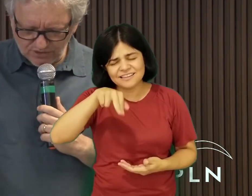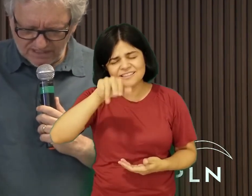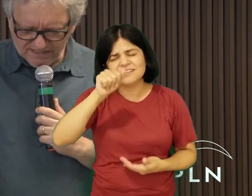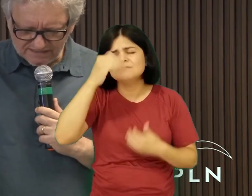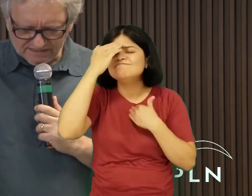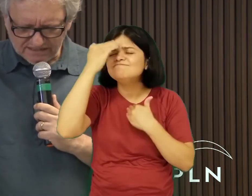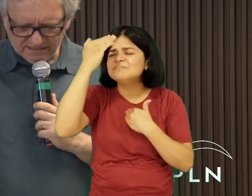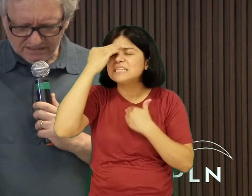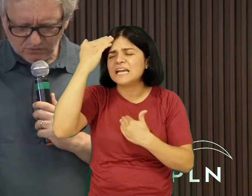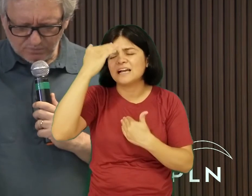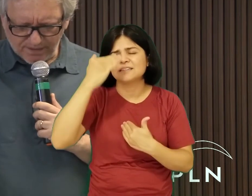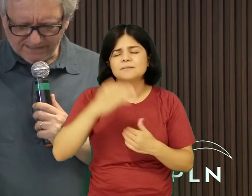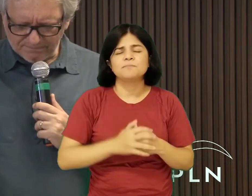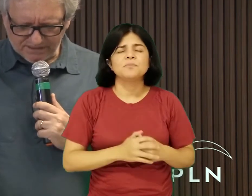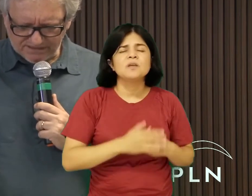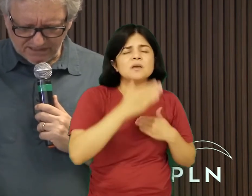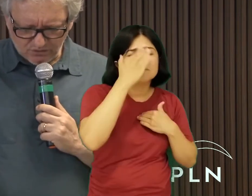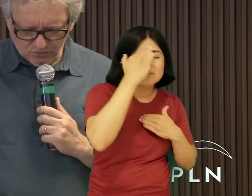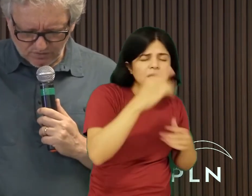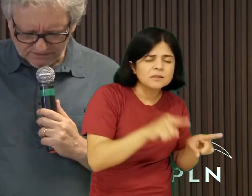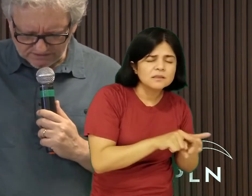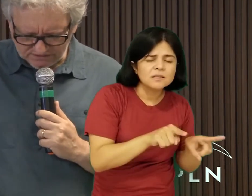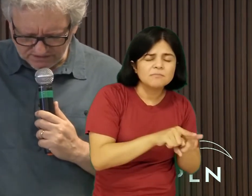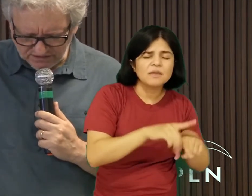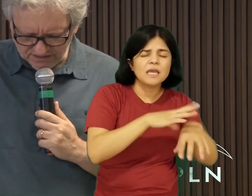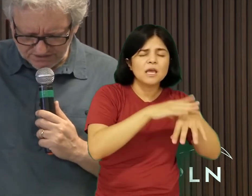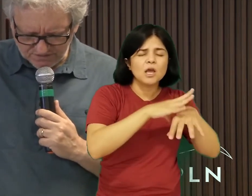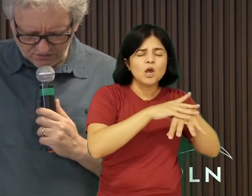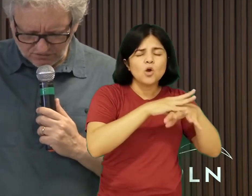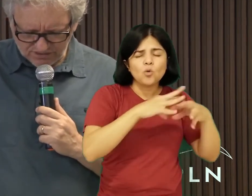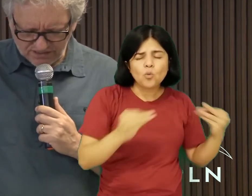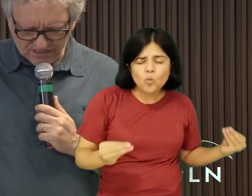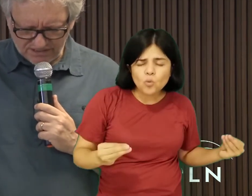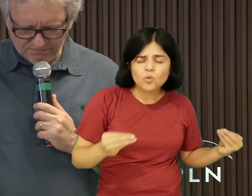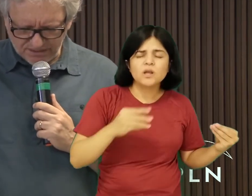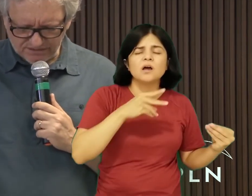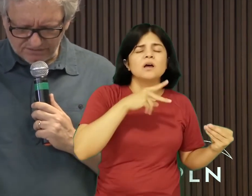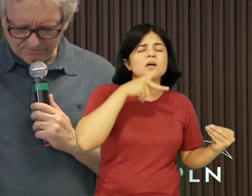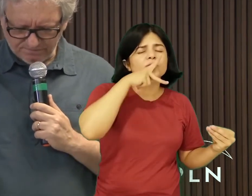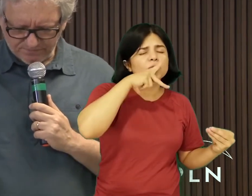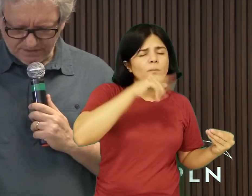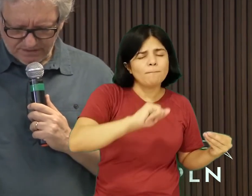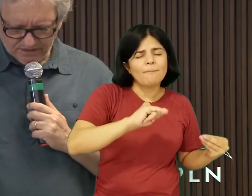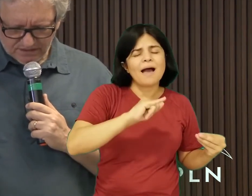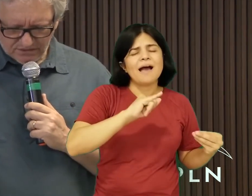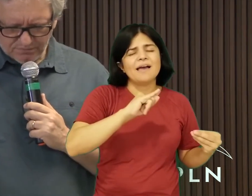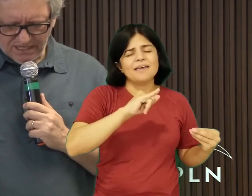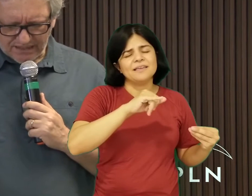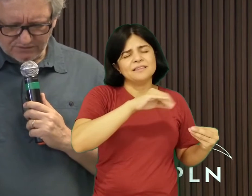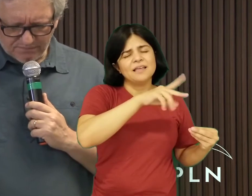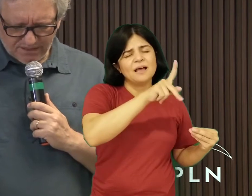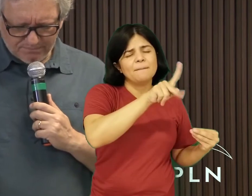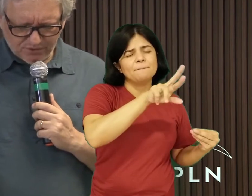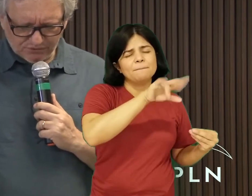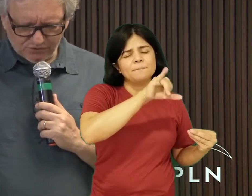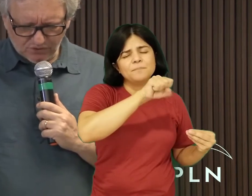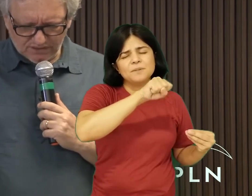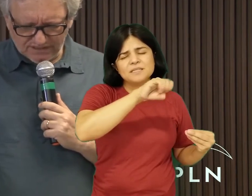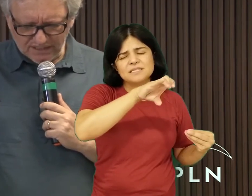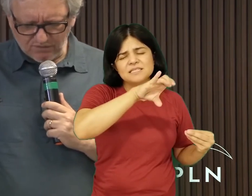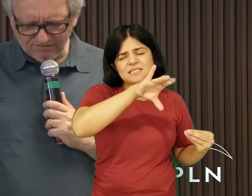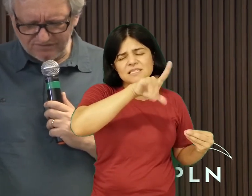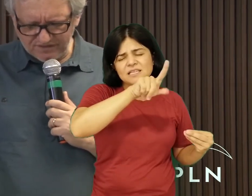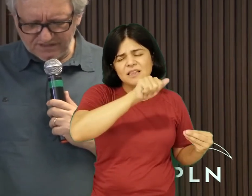do Sr. Lister, o pai da Priscila Ruas, que grande vitória, que grande bênção. E obrigado também porque o